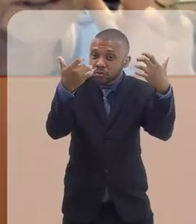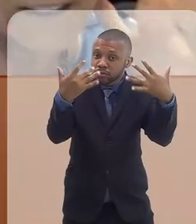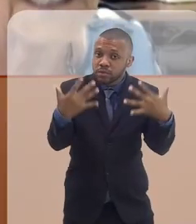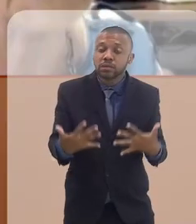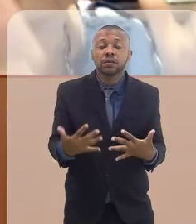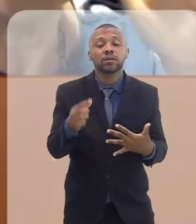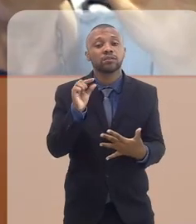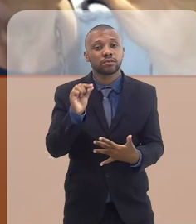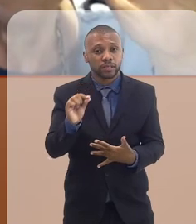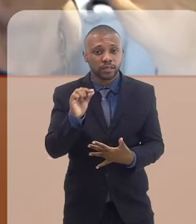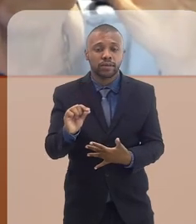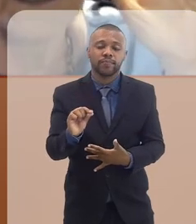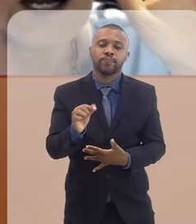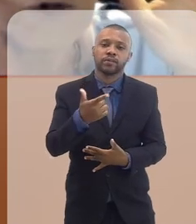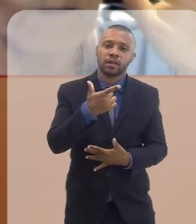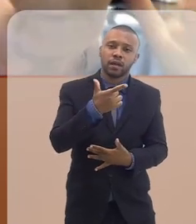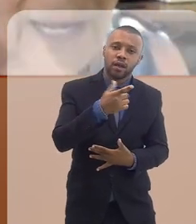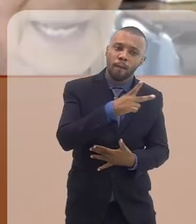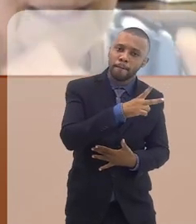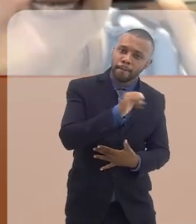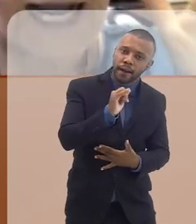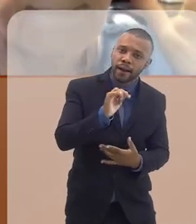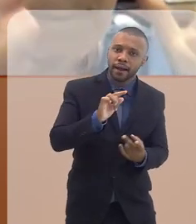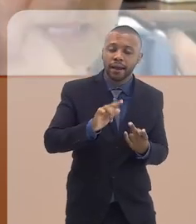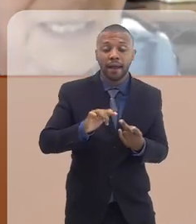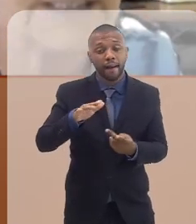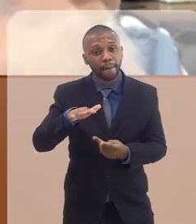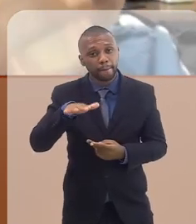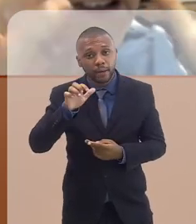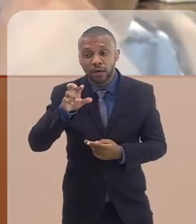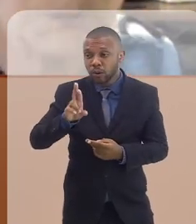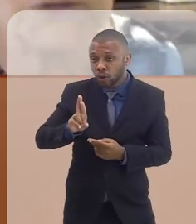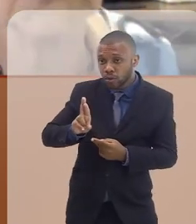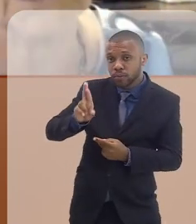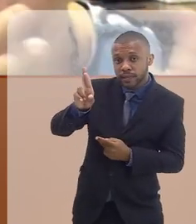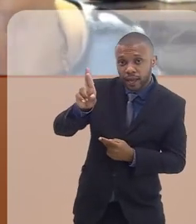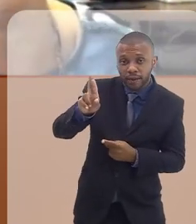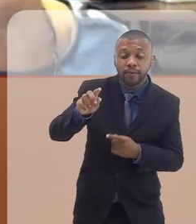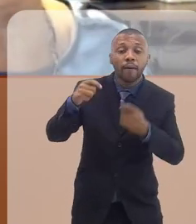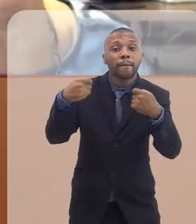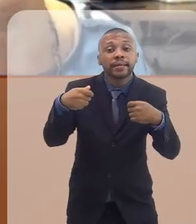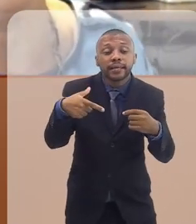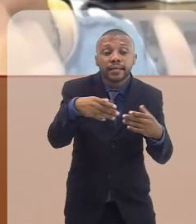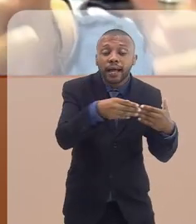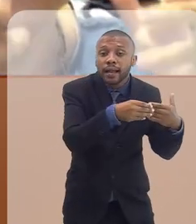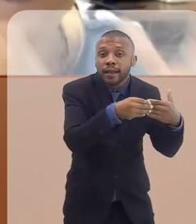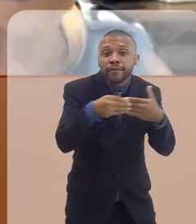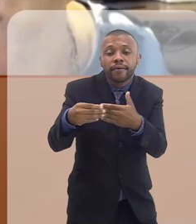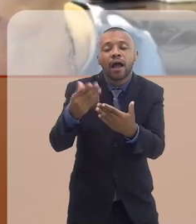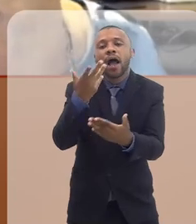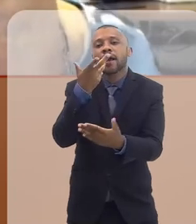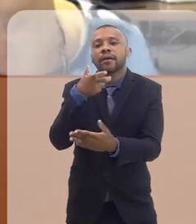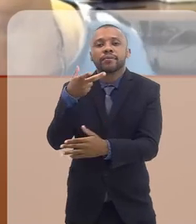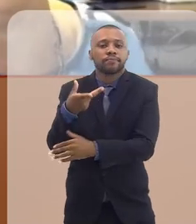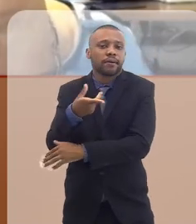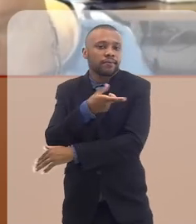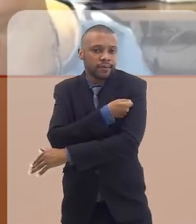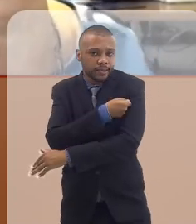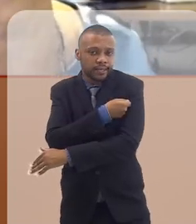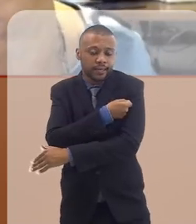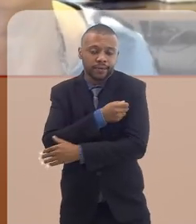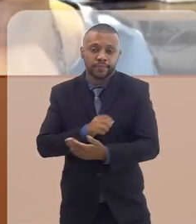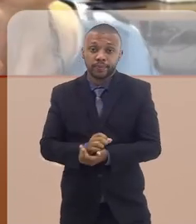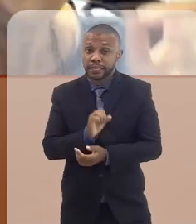eu estou dizendo, o pai, a mãe, o responsável tem que levar a criança